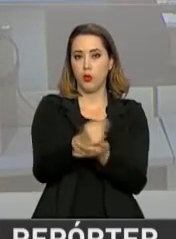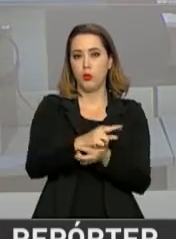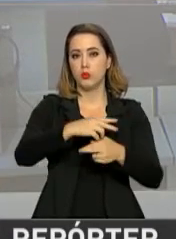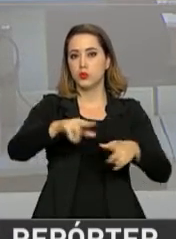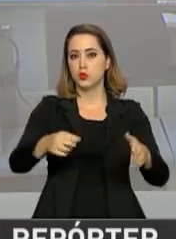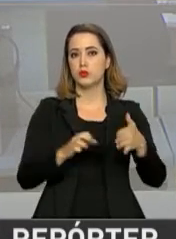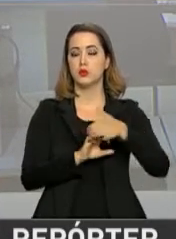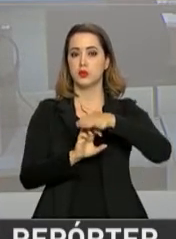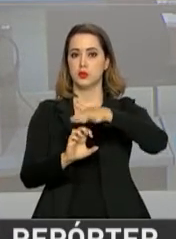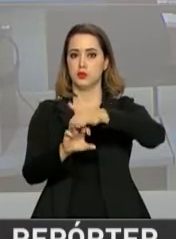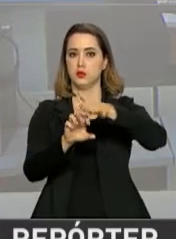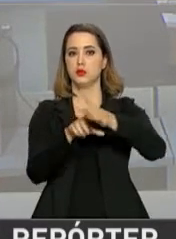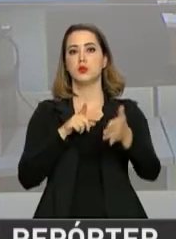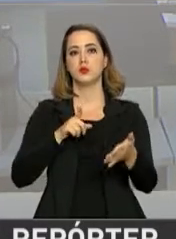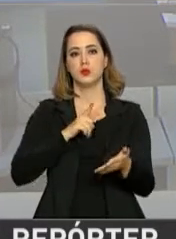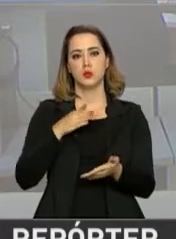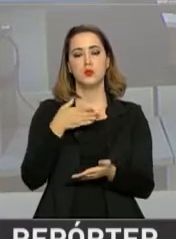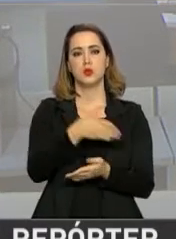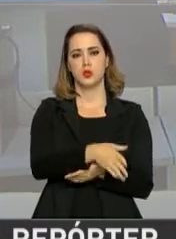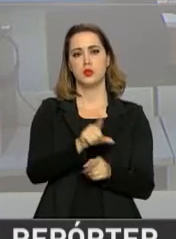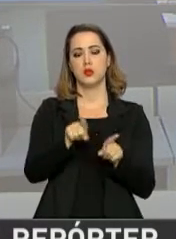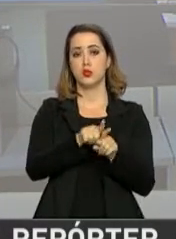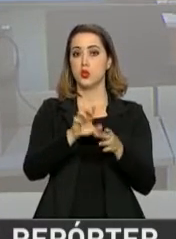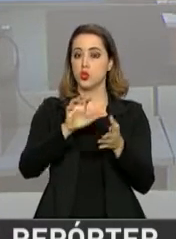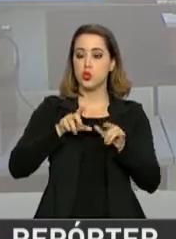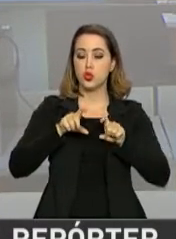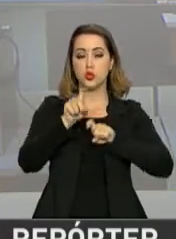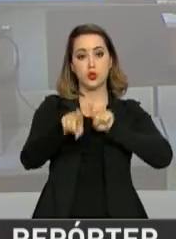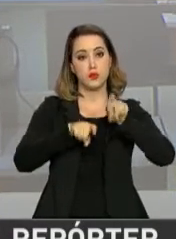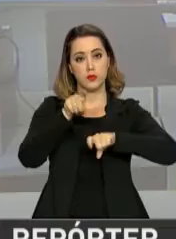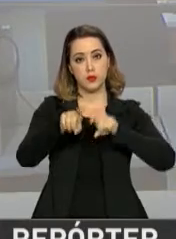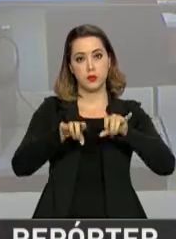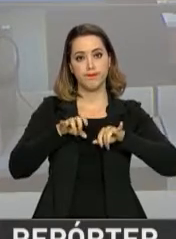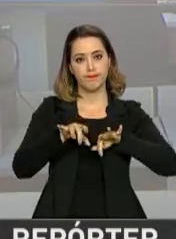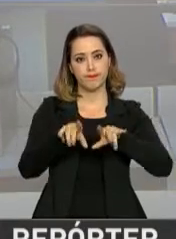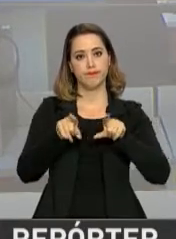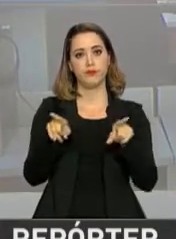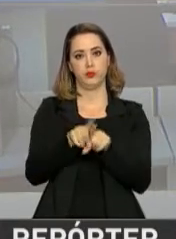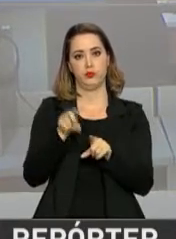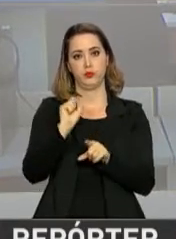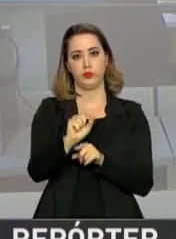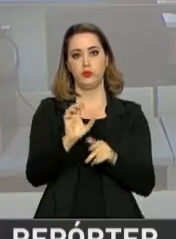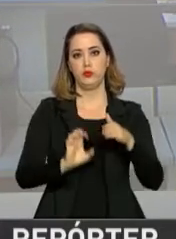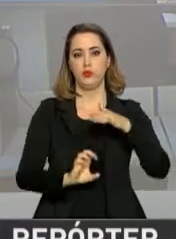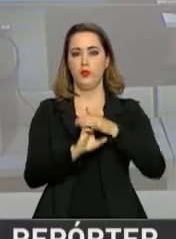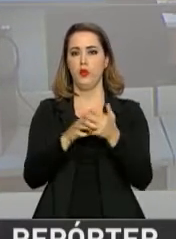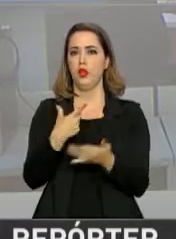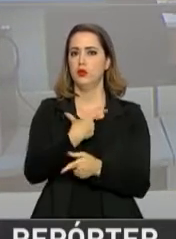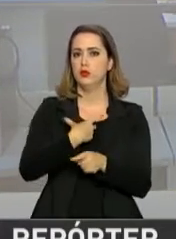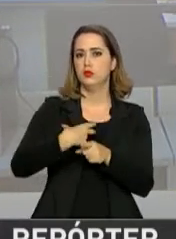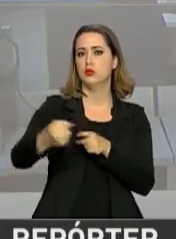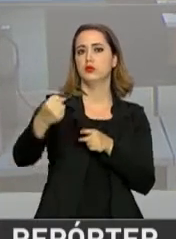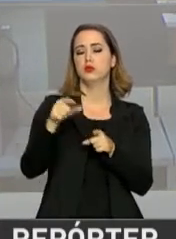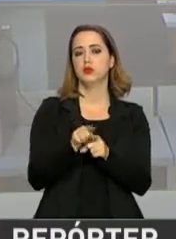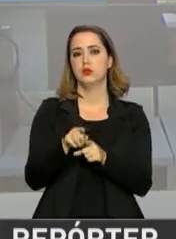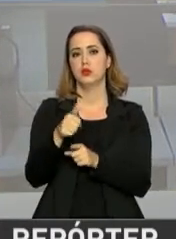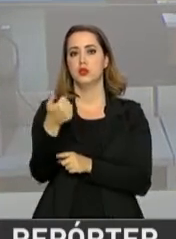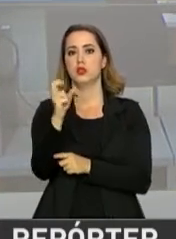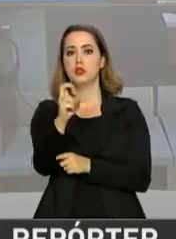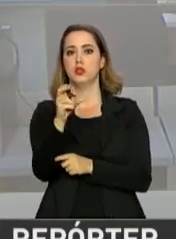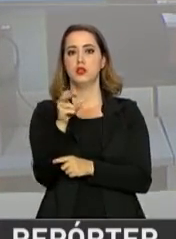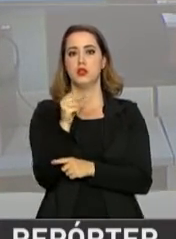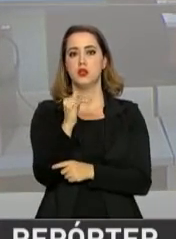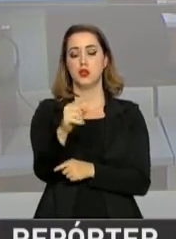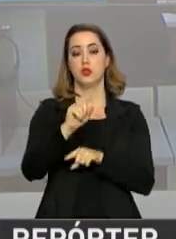sistema de cadastramento unificado de fornecedores a empresa vencedora do processo eletrônico deverá distribuir o produto em até 15 dias